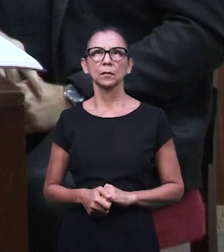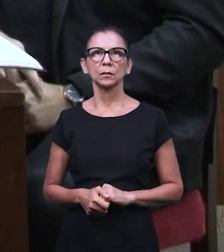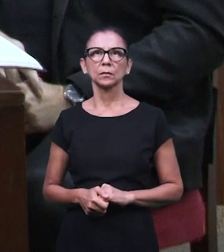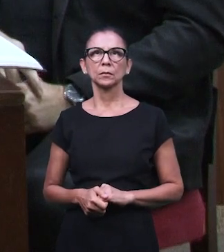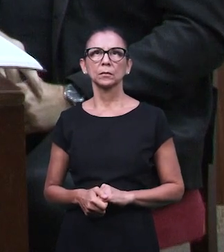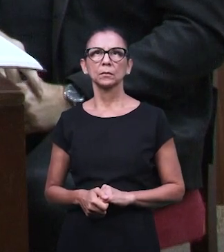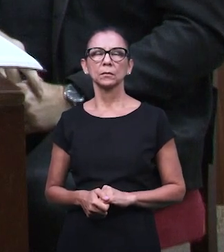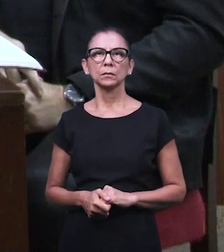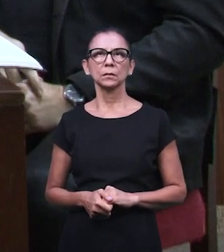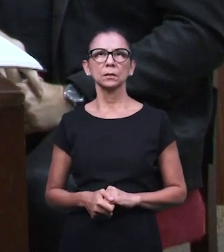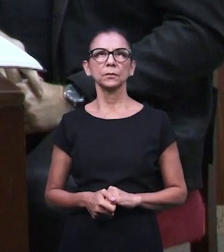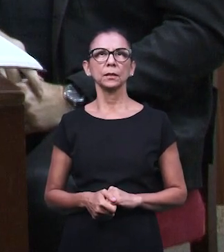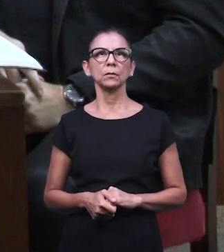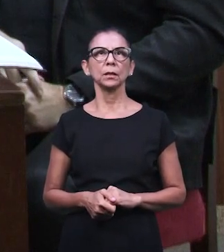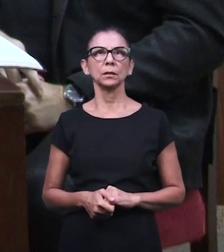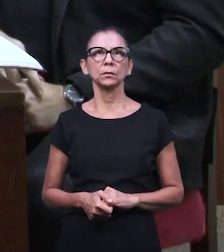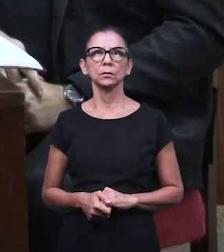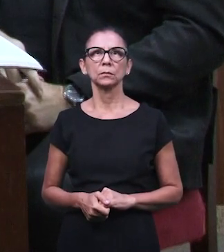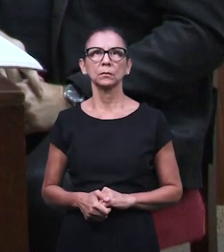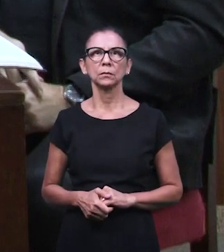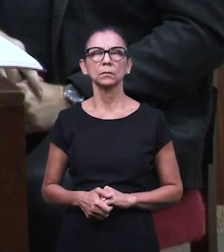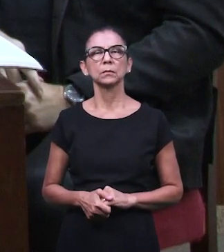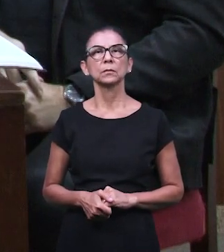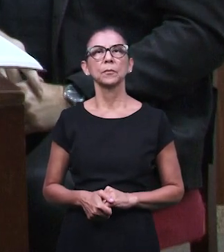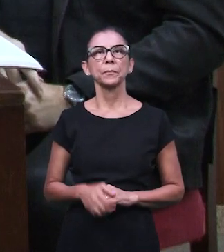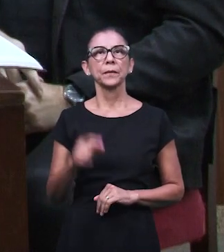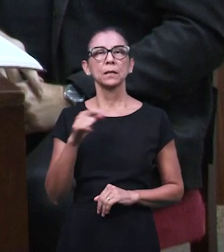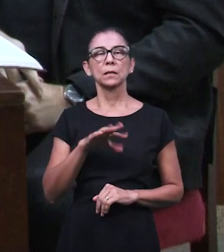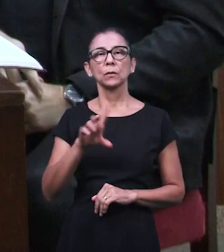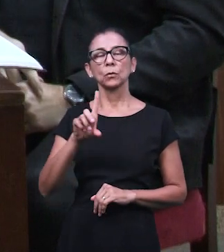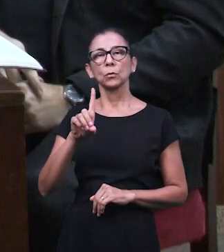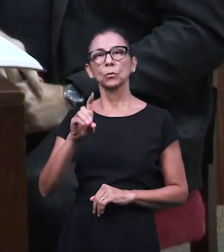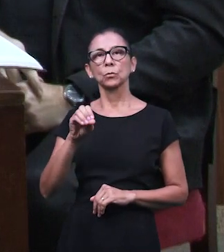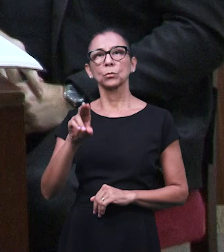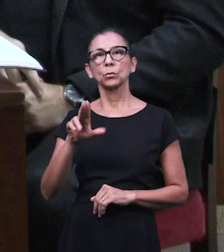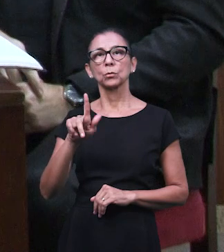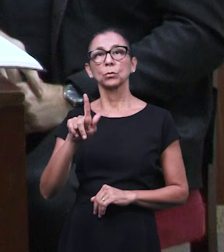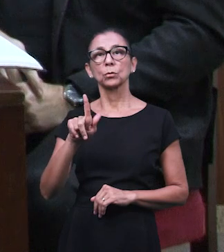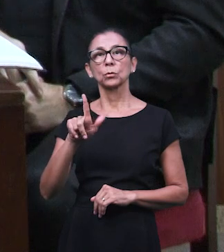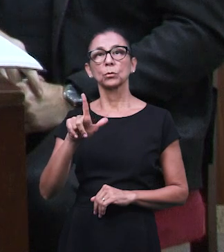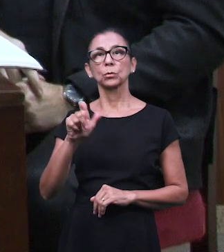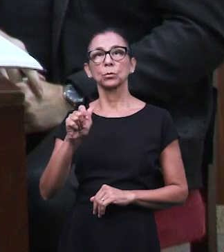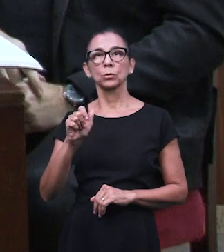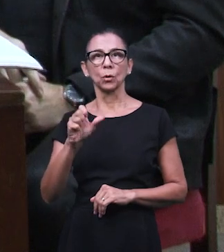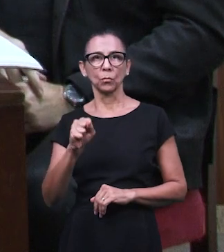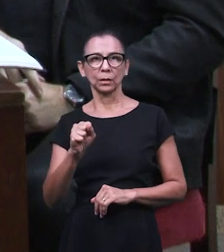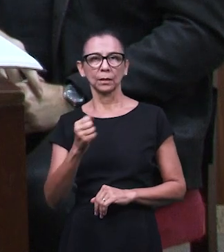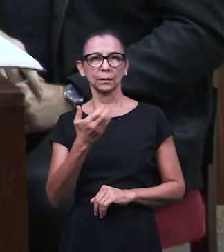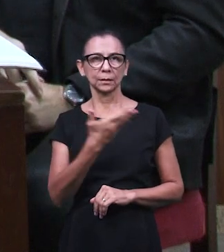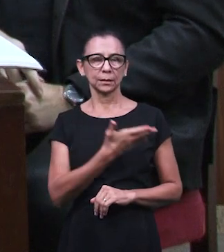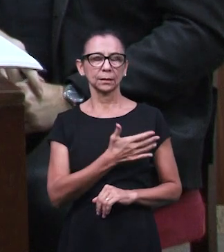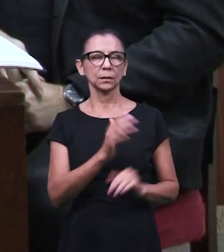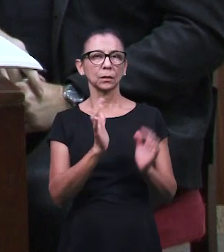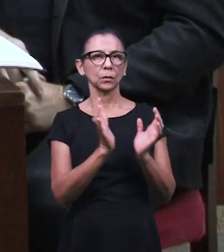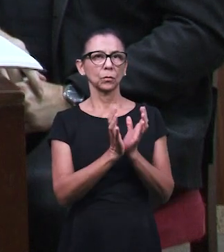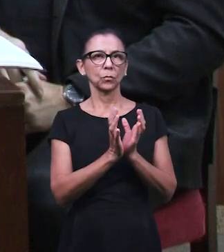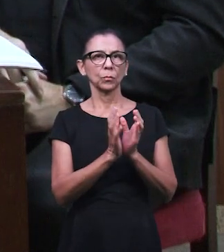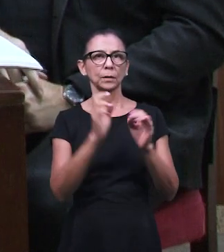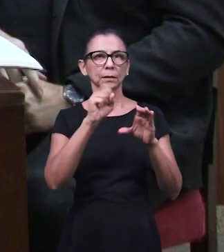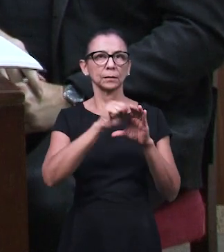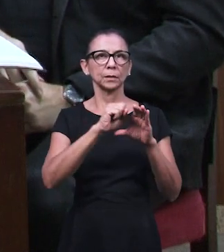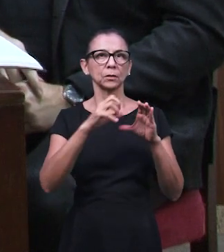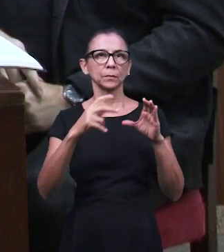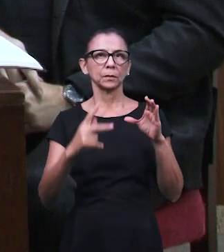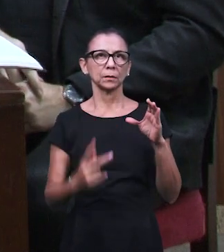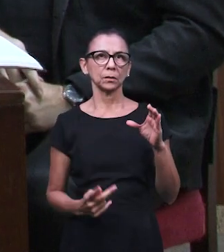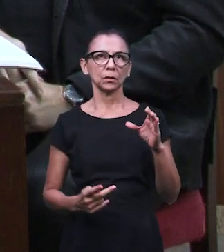Douglas Bastos, da Igreja de Várzea, do Grupo Semente Preciosa e Ciência e Fé. Do meu outro lado está